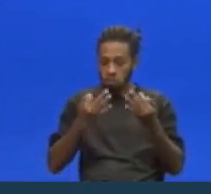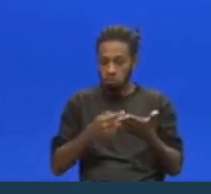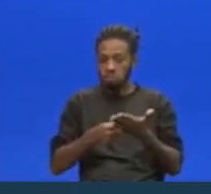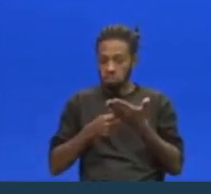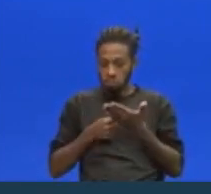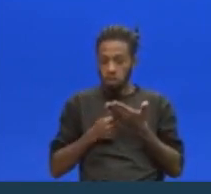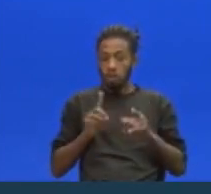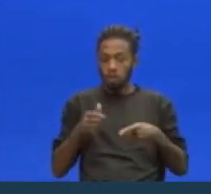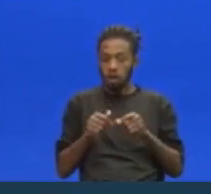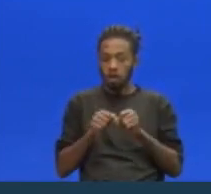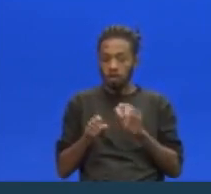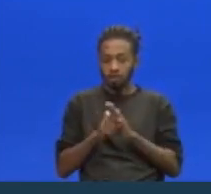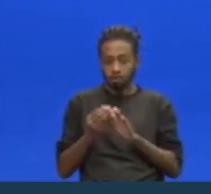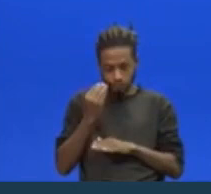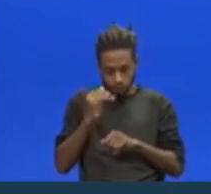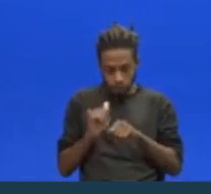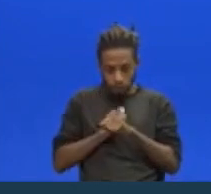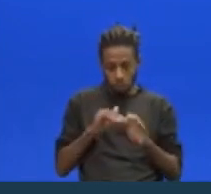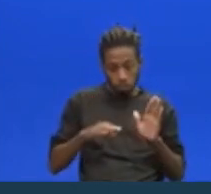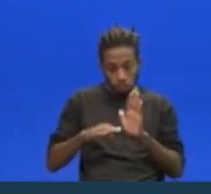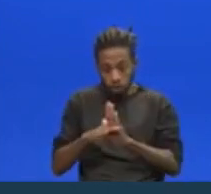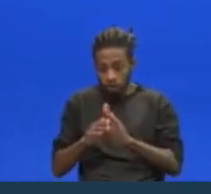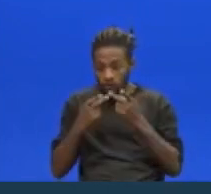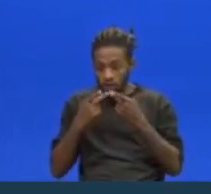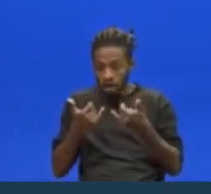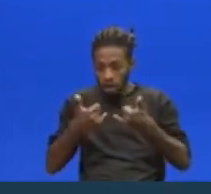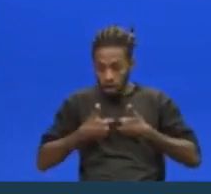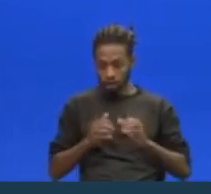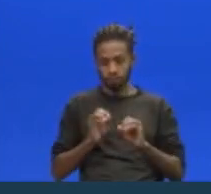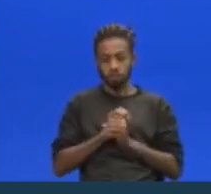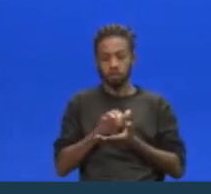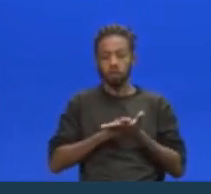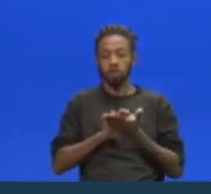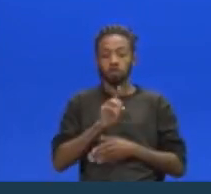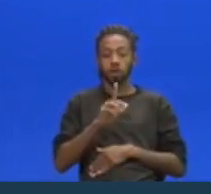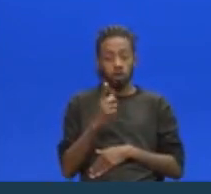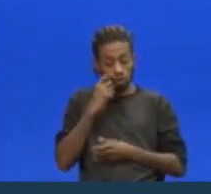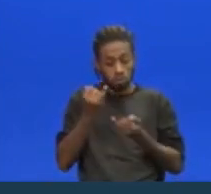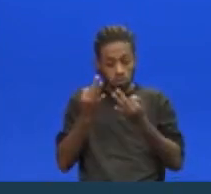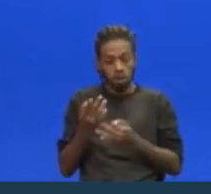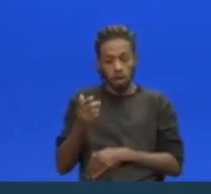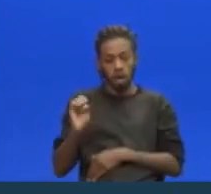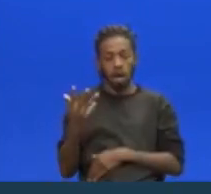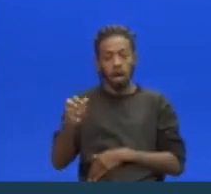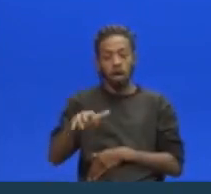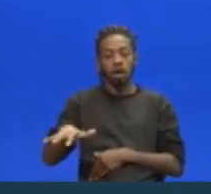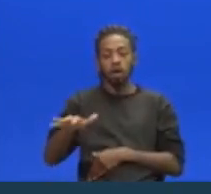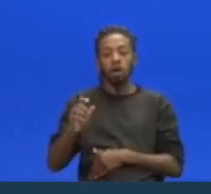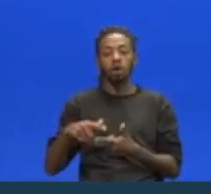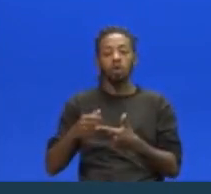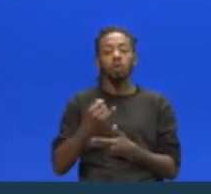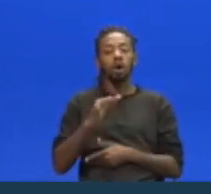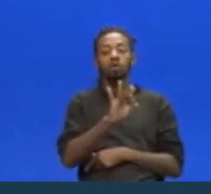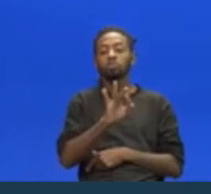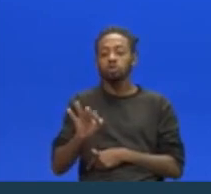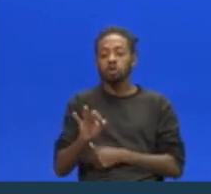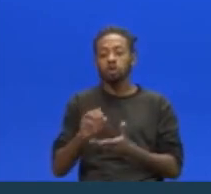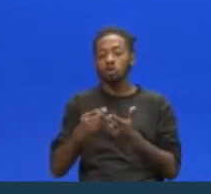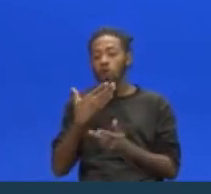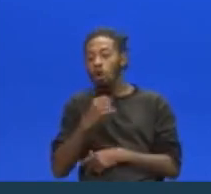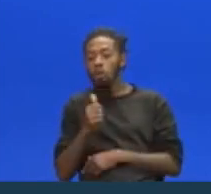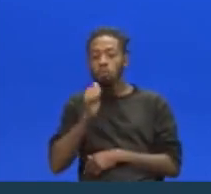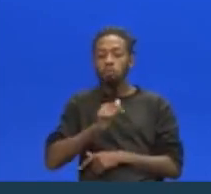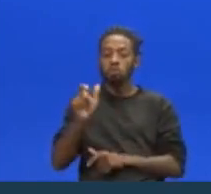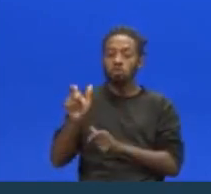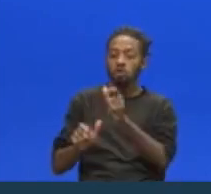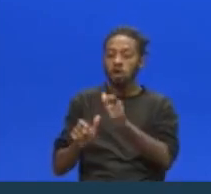de intervenção. Mas ele me diz se uma determinada doença acontece em um determinado local, o quanto que ela acontece e